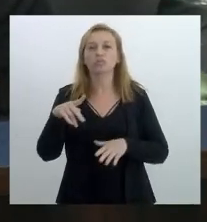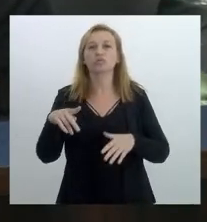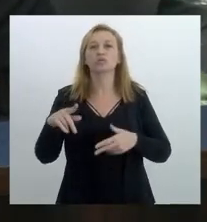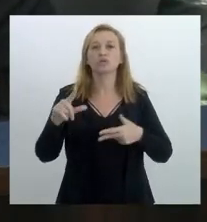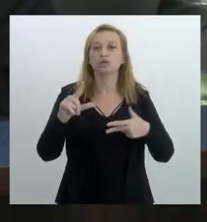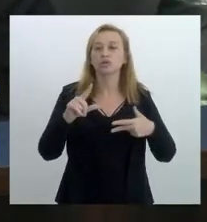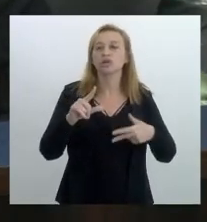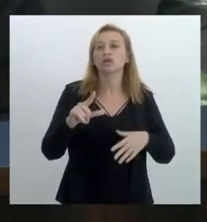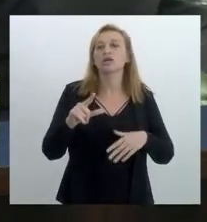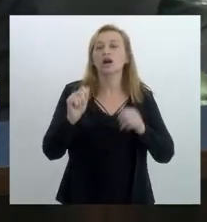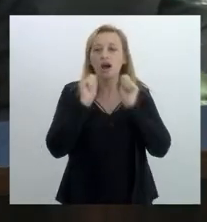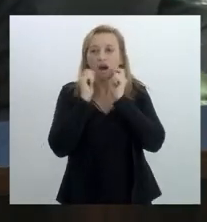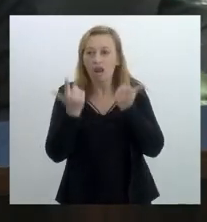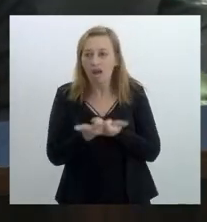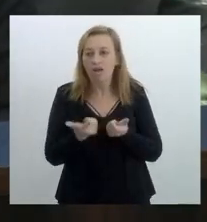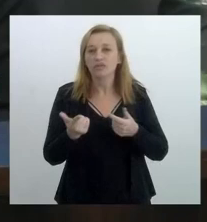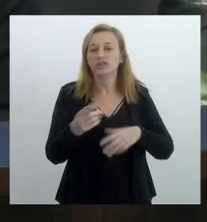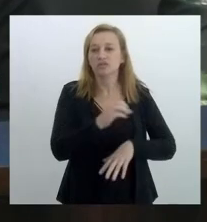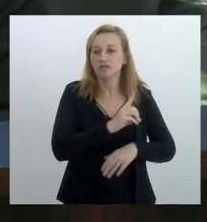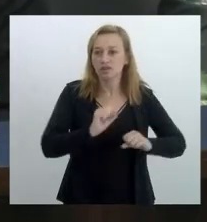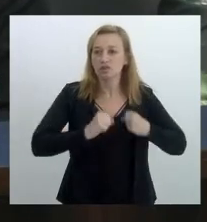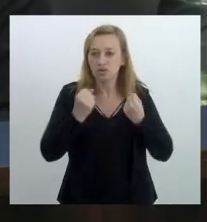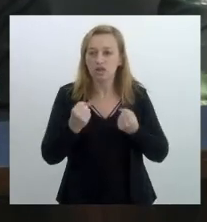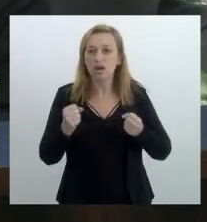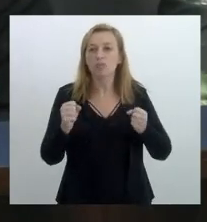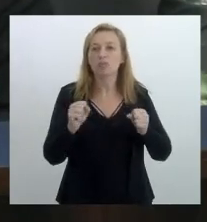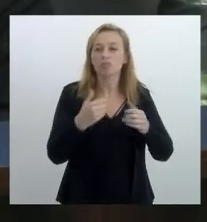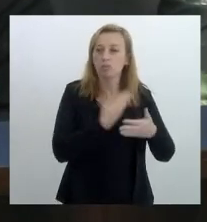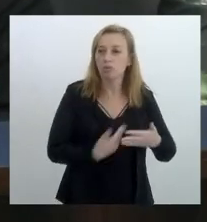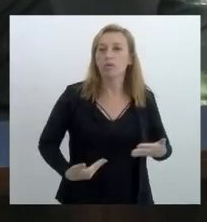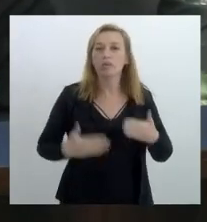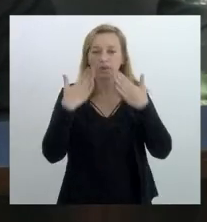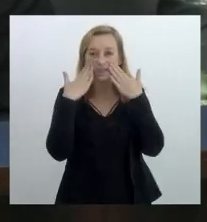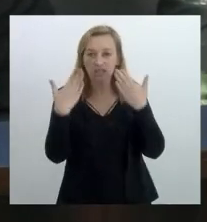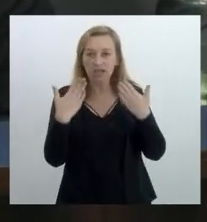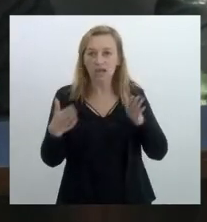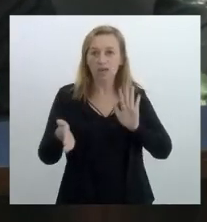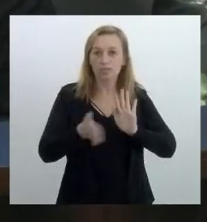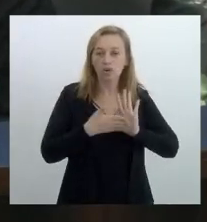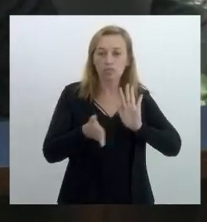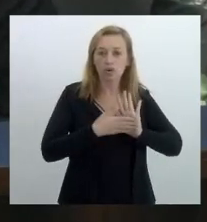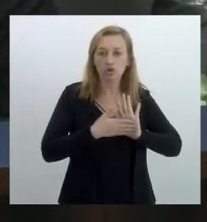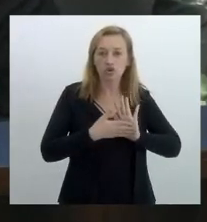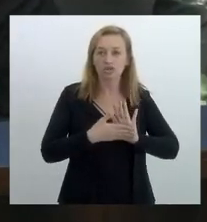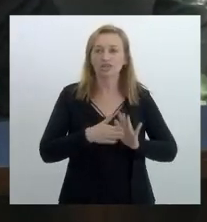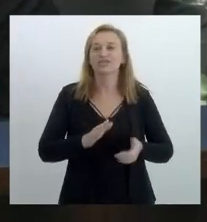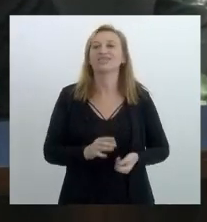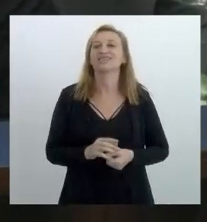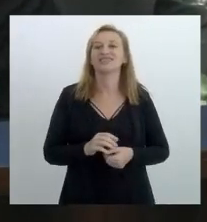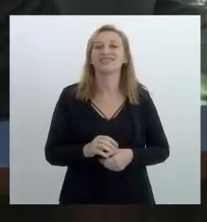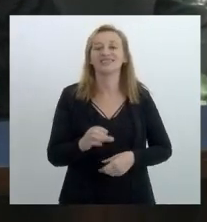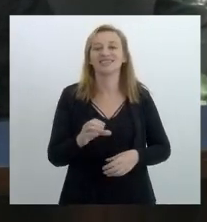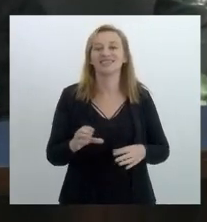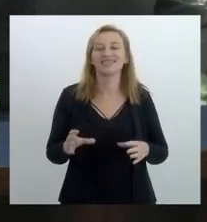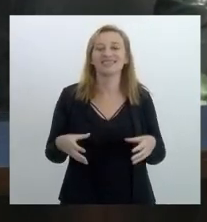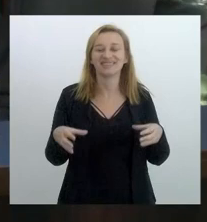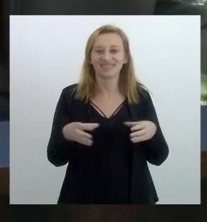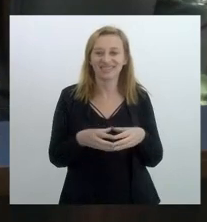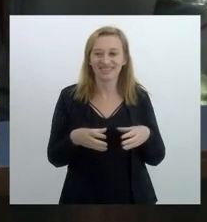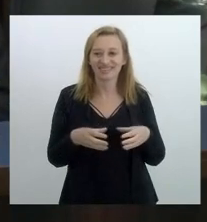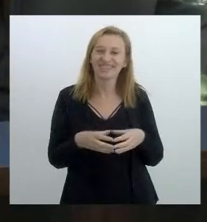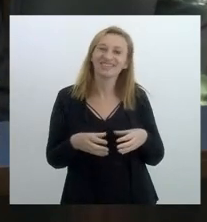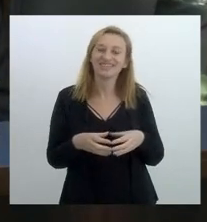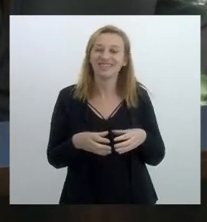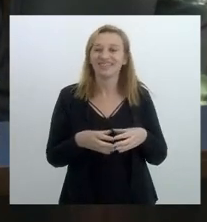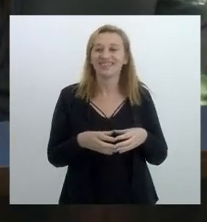Defensoria Pública apresentaram essa proposta e foi aprovada no âmbito da comissão criada pelo Poder